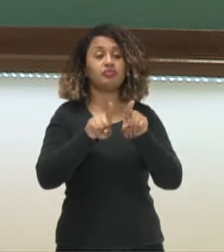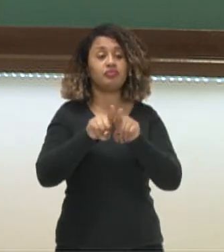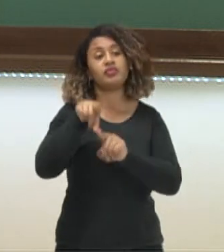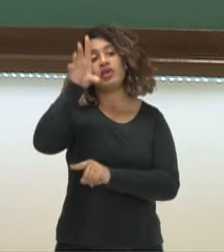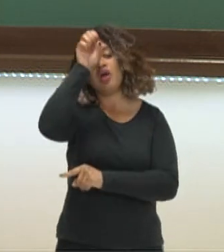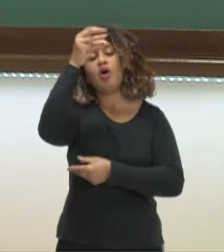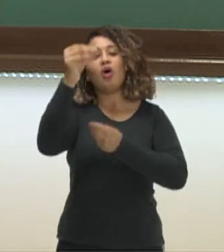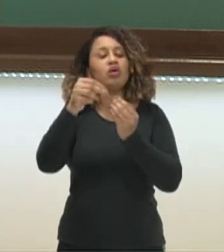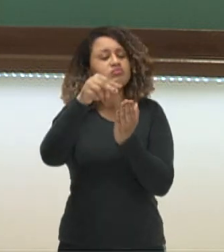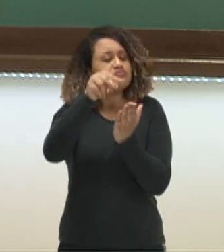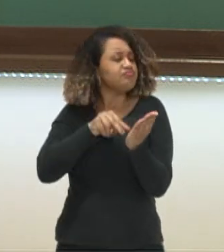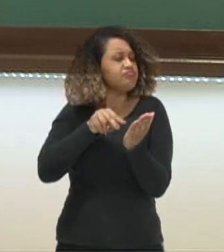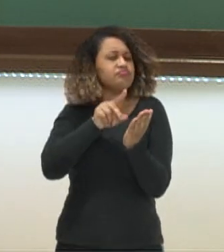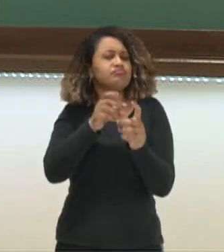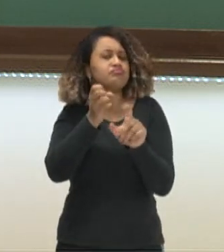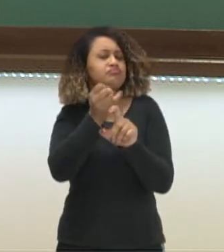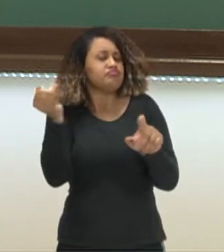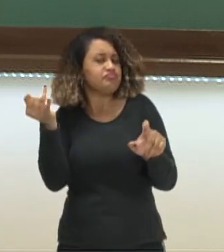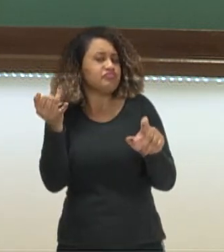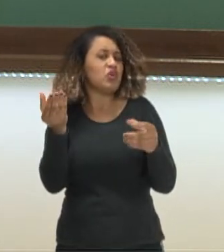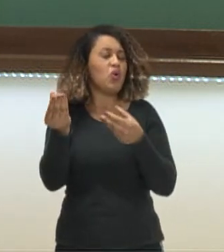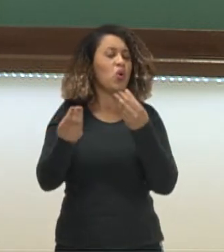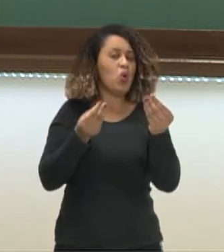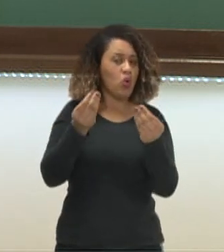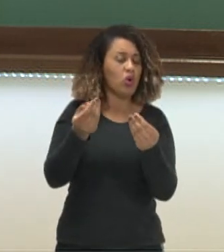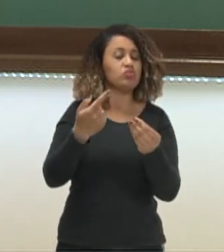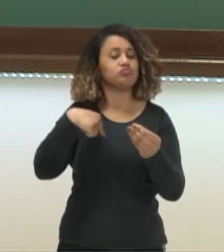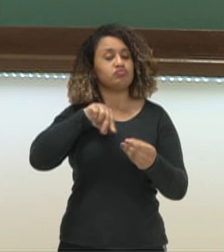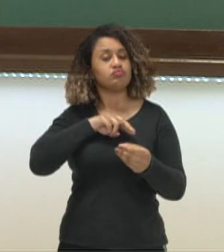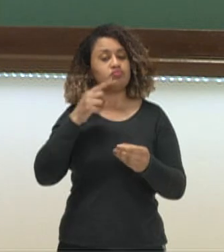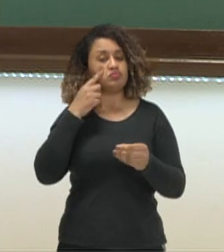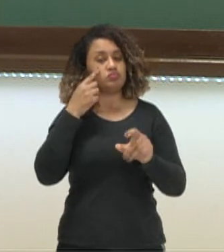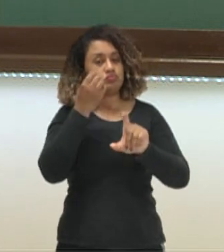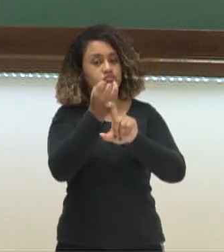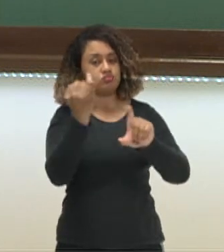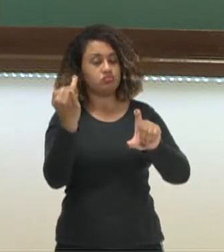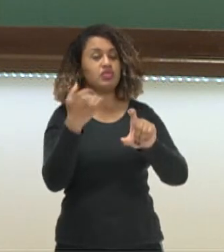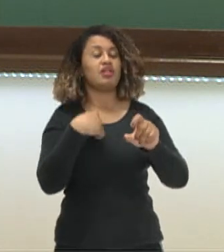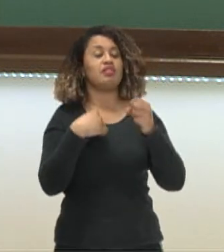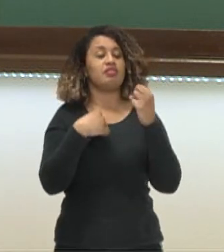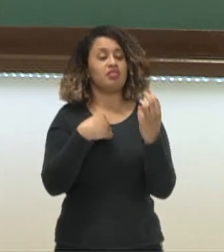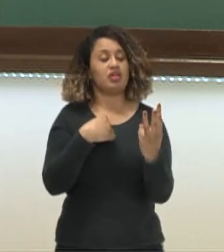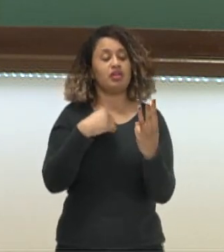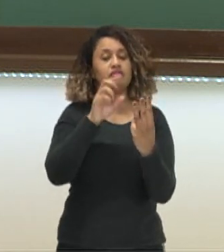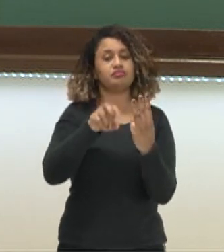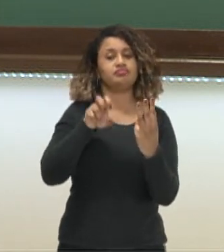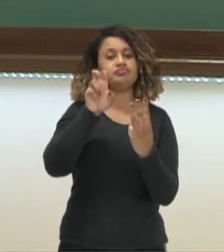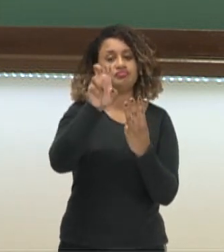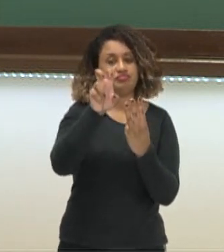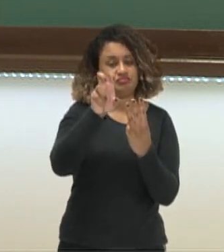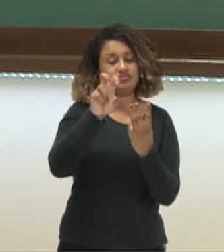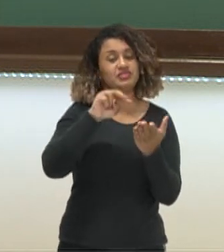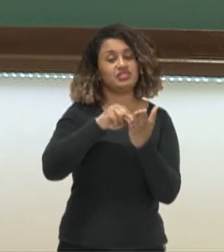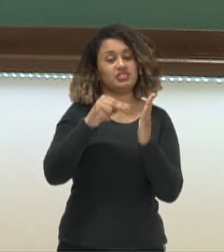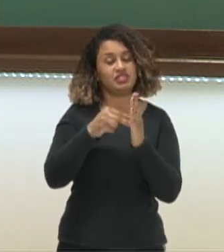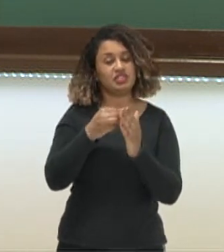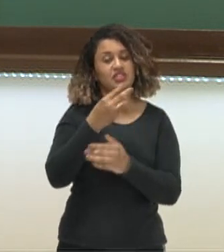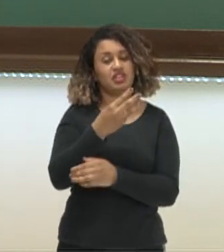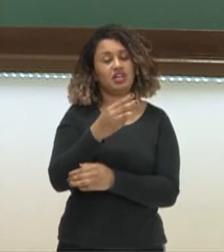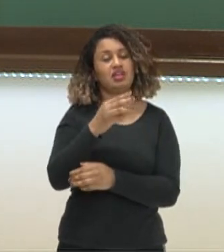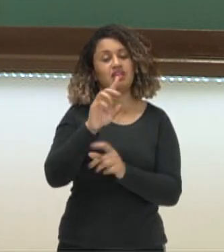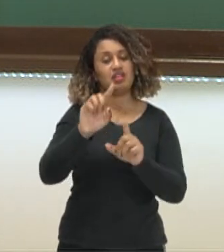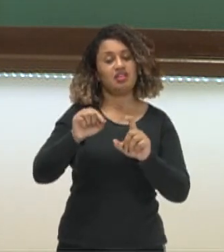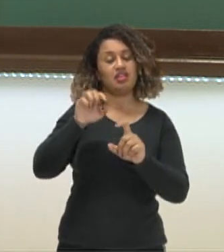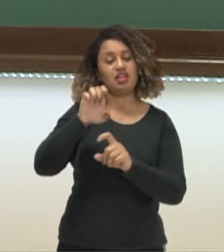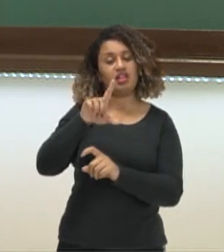se lê uma potência. Uma potência, nós vimos que, por exemplo, 3 elevado à 5ª, nós falamos que é 3